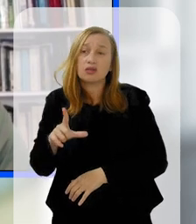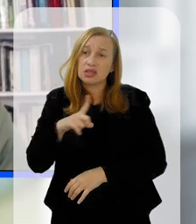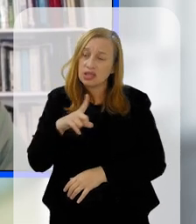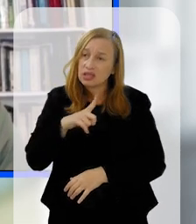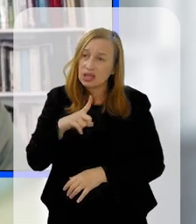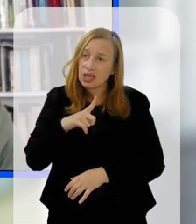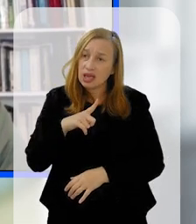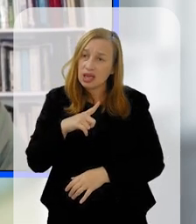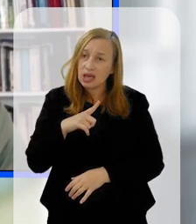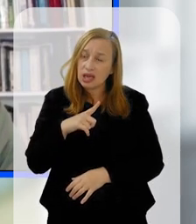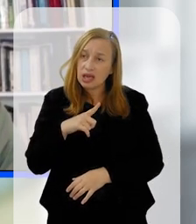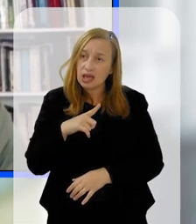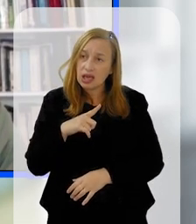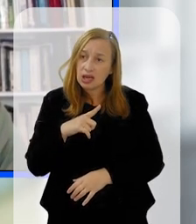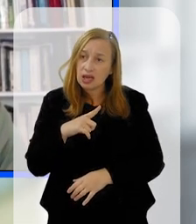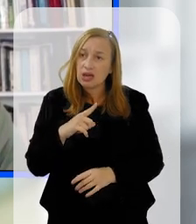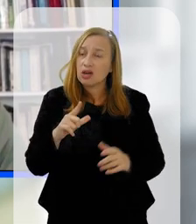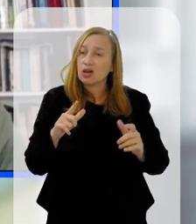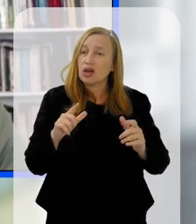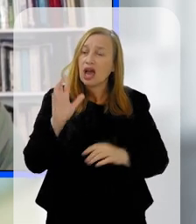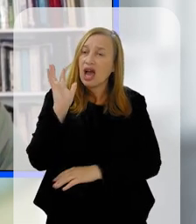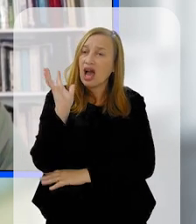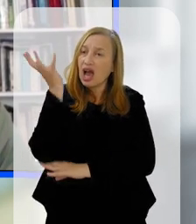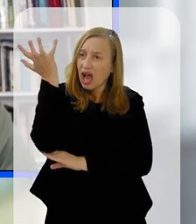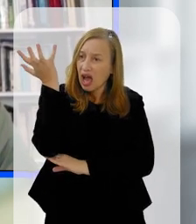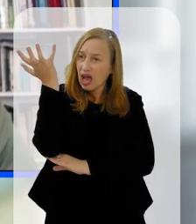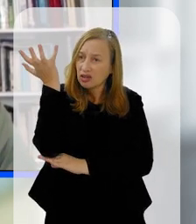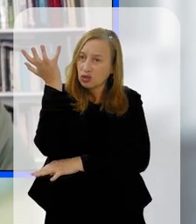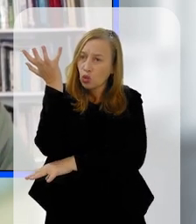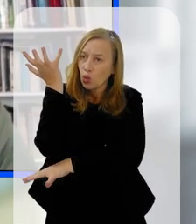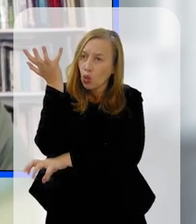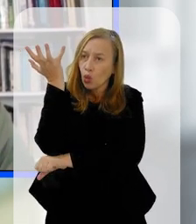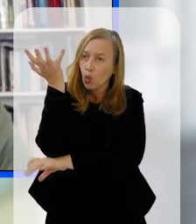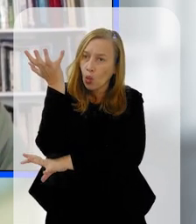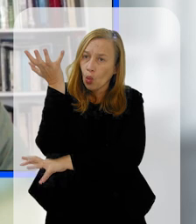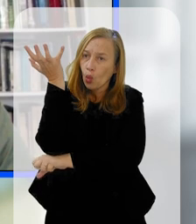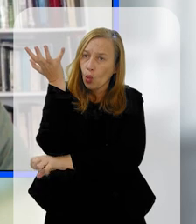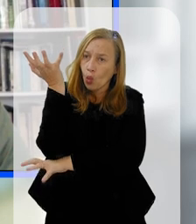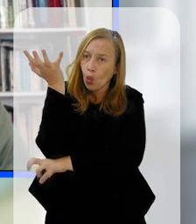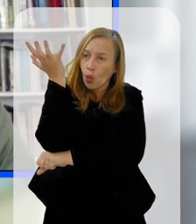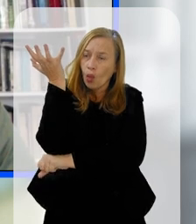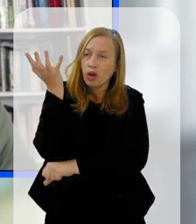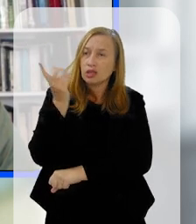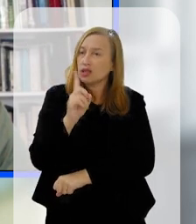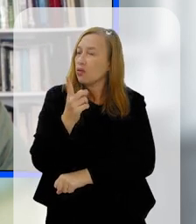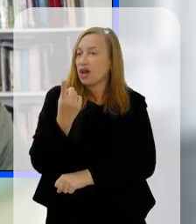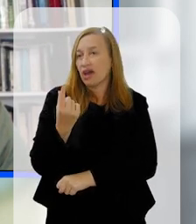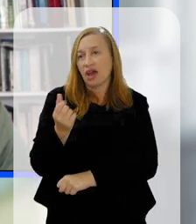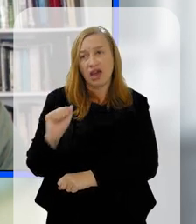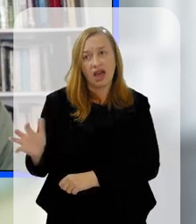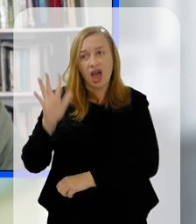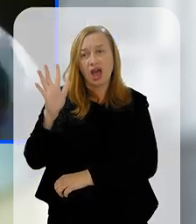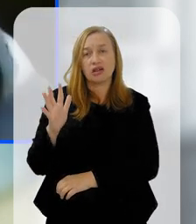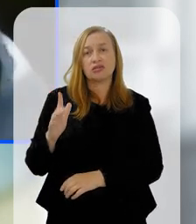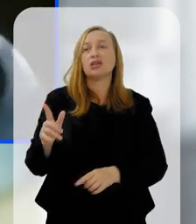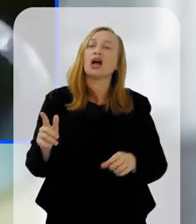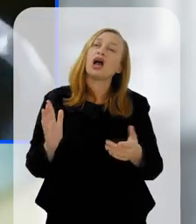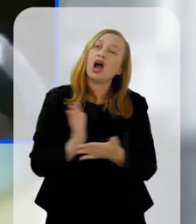barato. Você ter nos canteiros centrais um espaço de árvore com absorção também não é